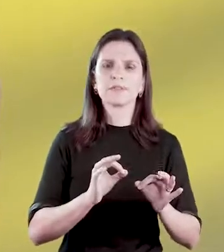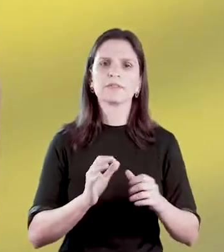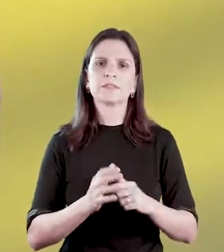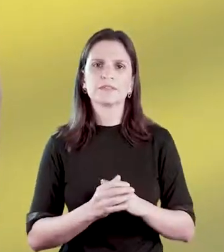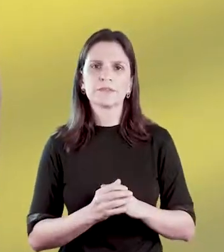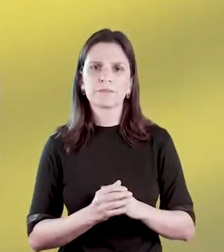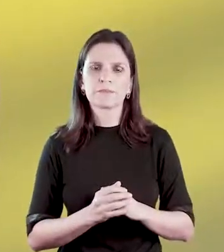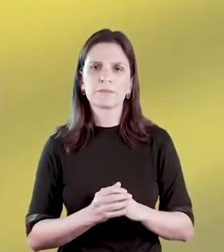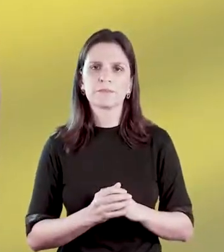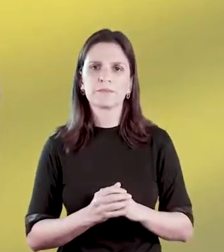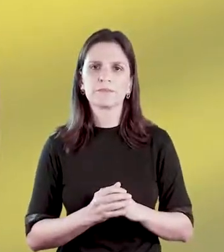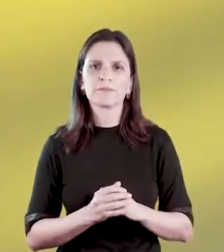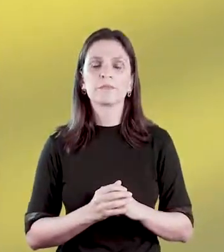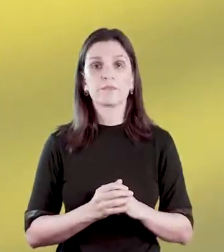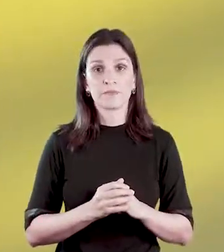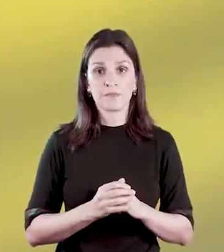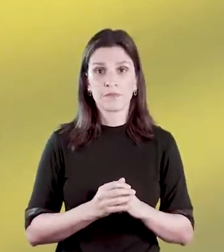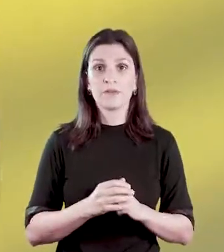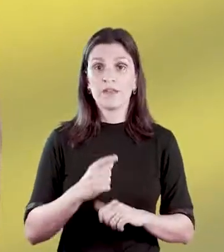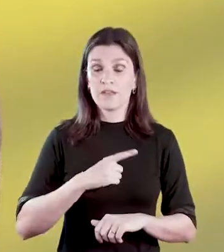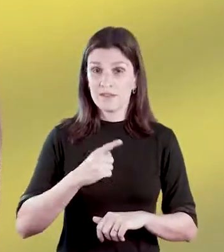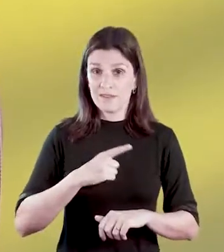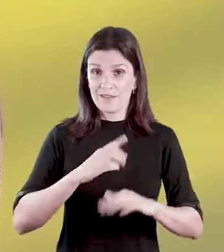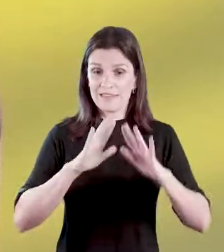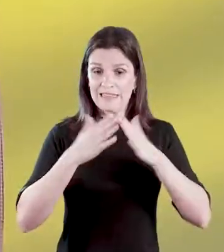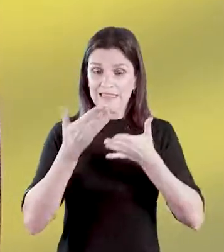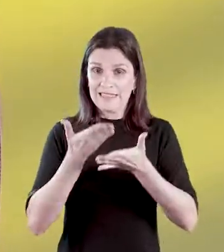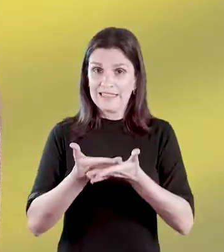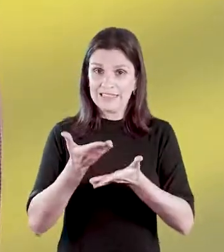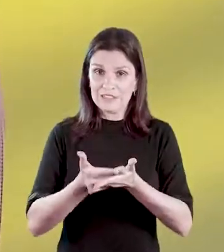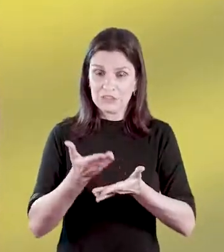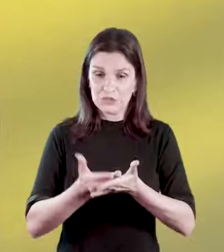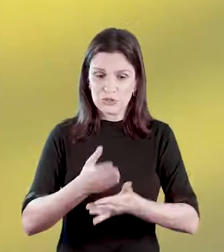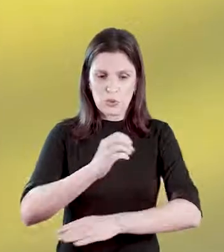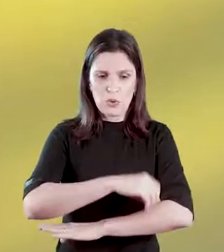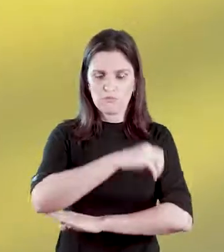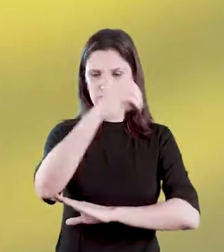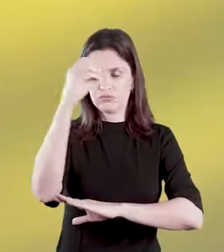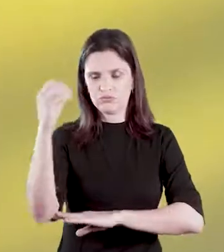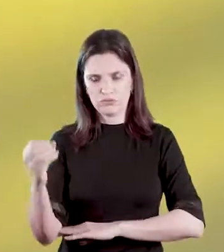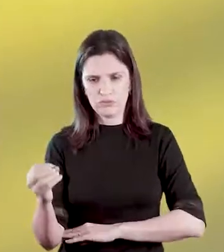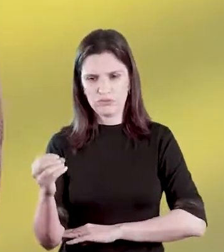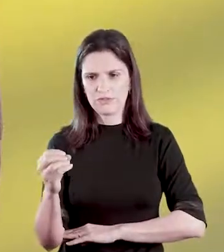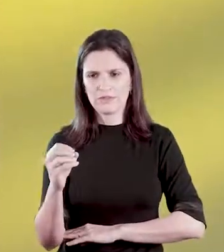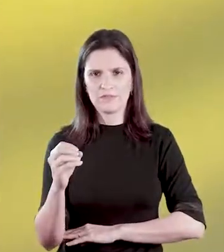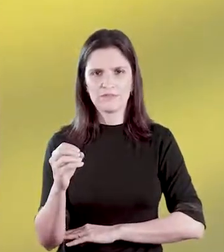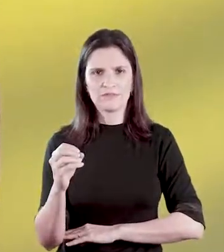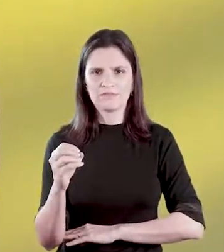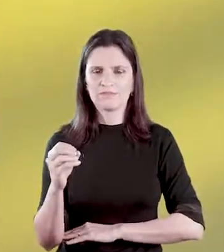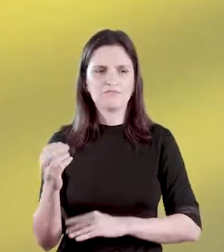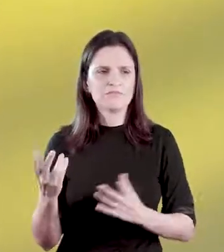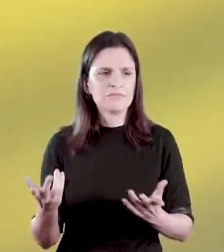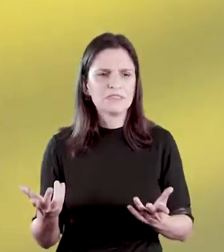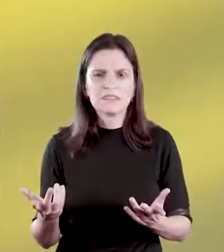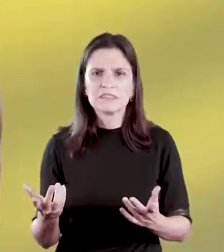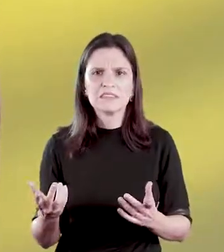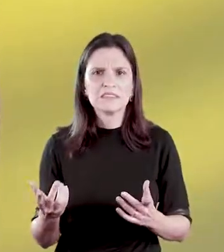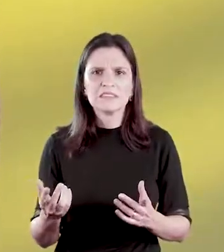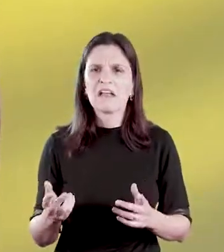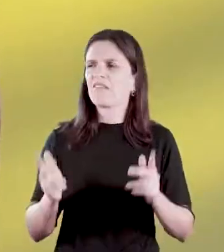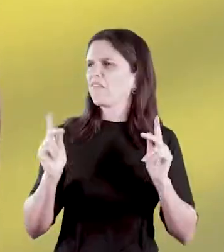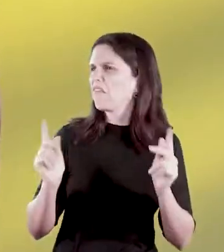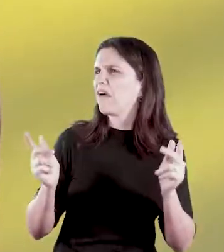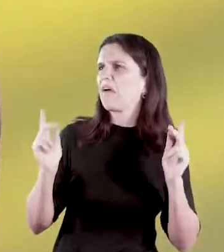que que eles estão dando de fato direito porque eu sei que tem escola e fala que a integral só dá funk o dia inteiro não tem